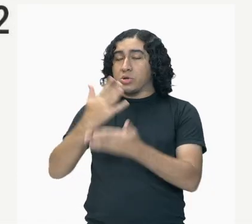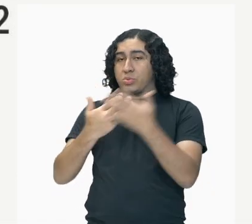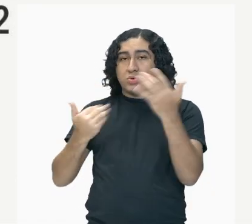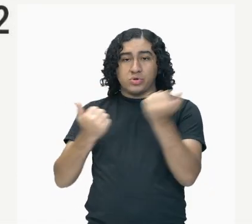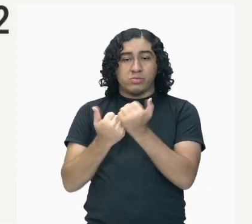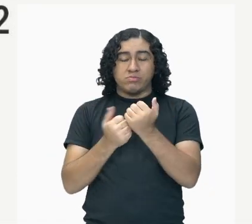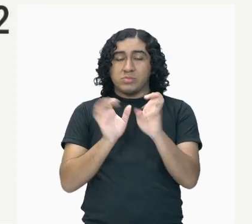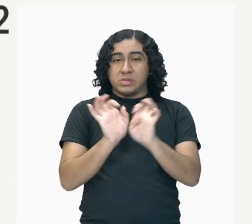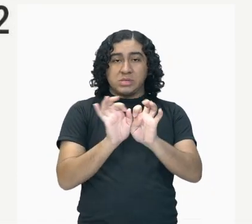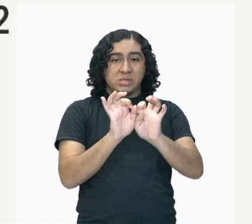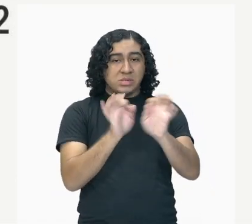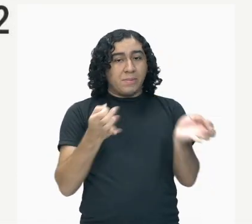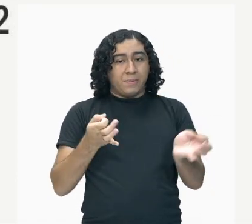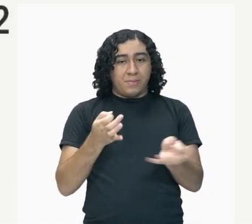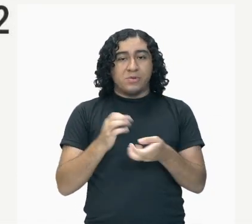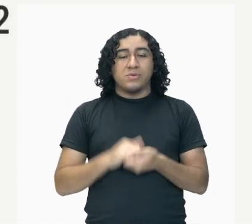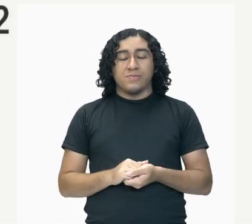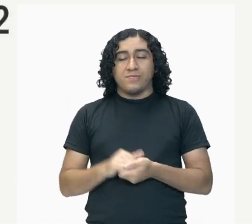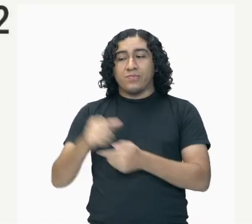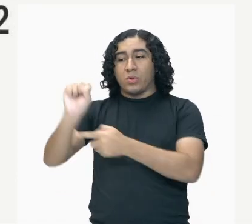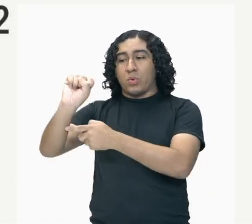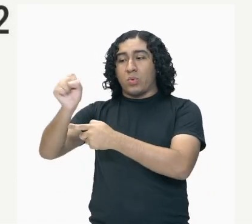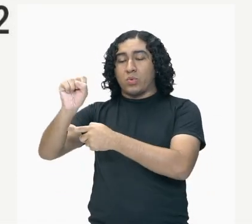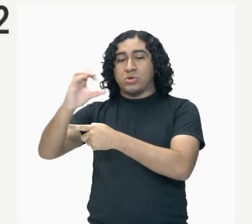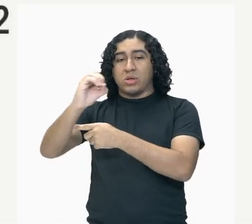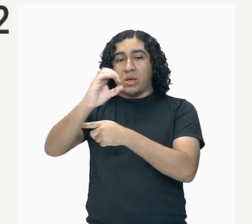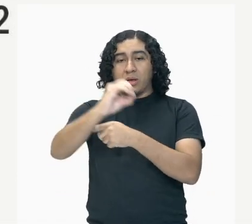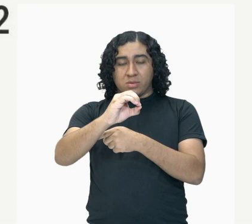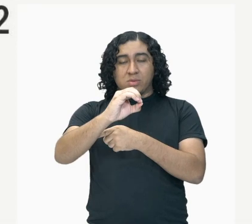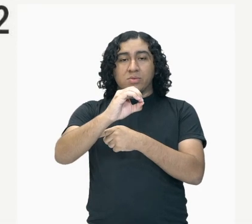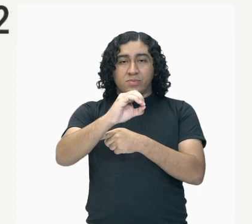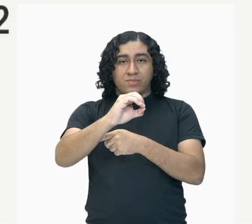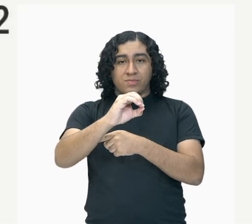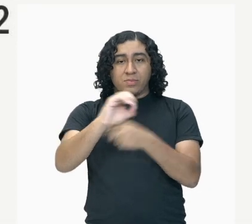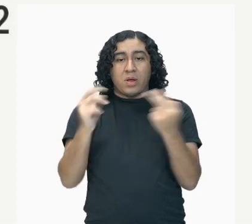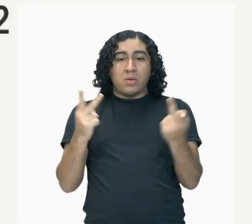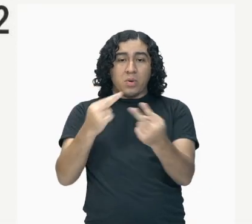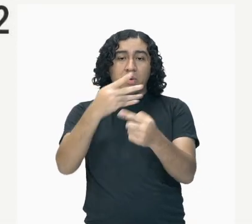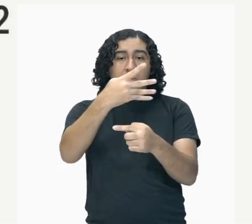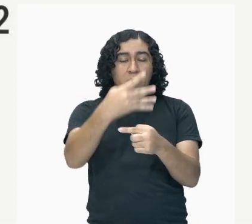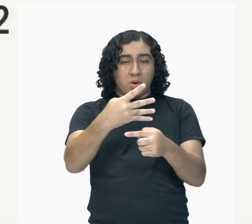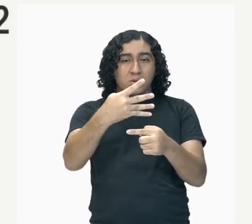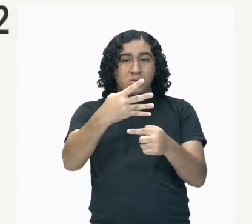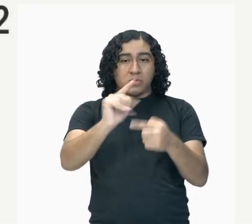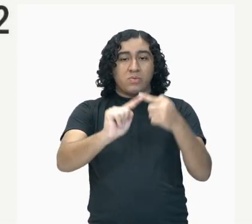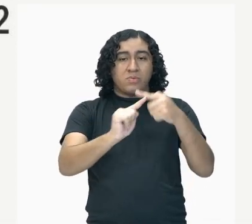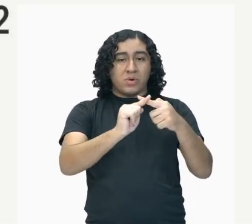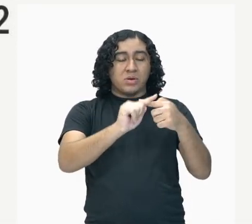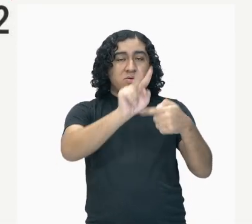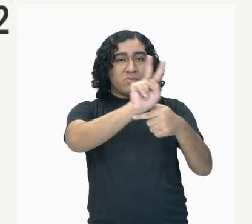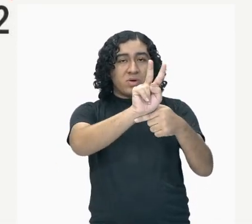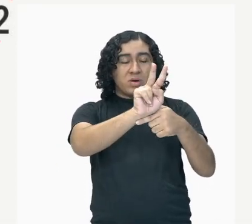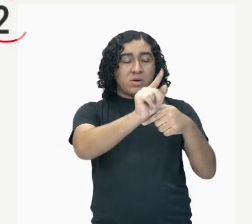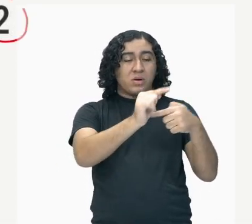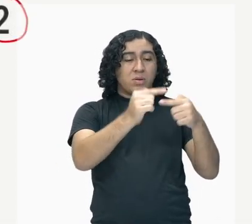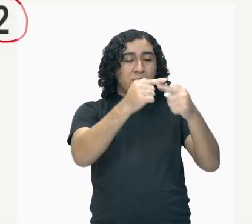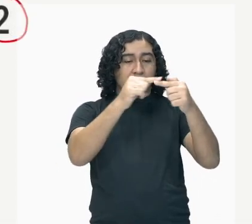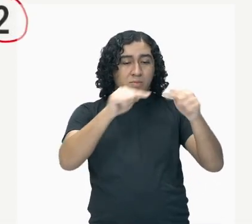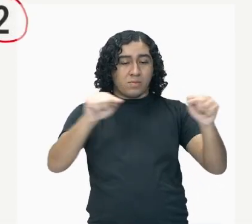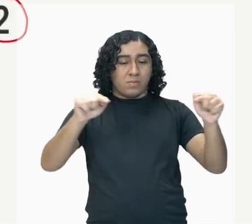o valor do número de harmônicos ou número de ventres é 4 e o comprimento é do tá aqui